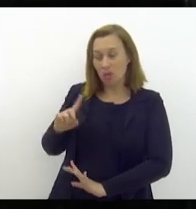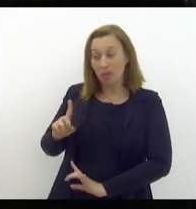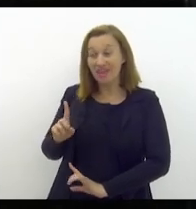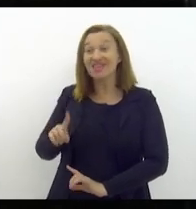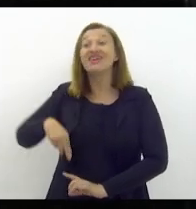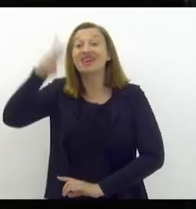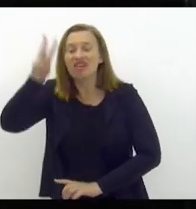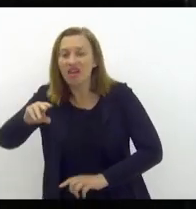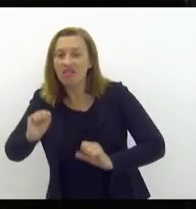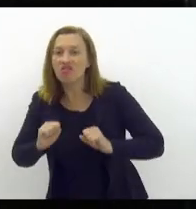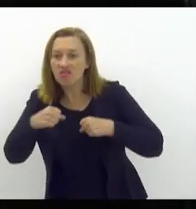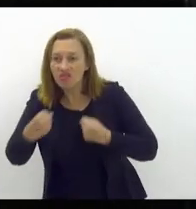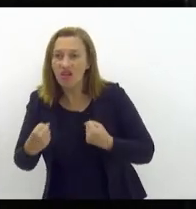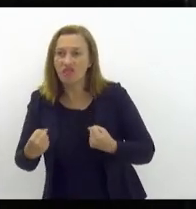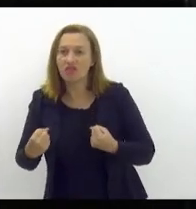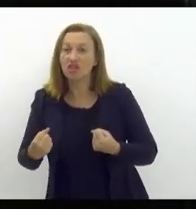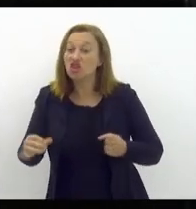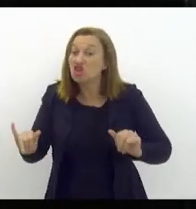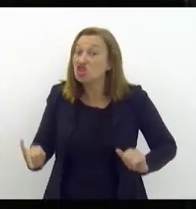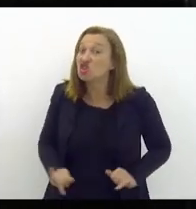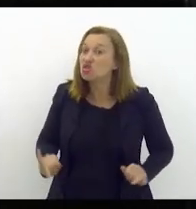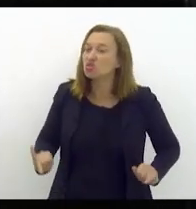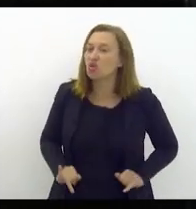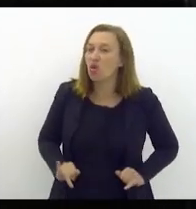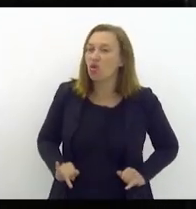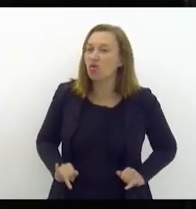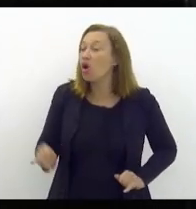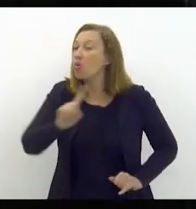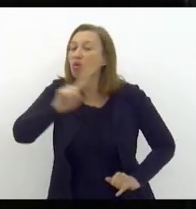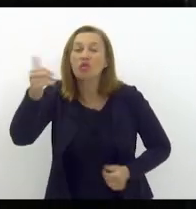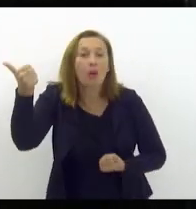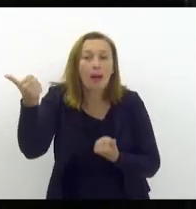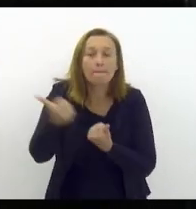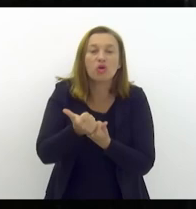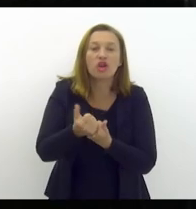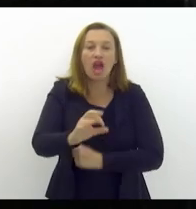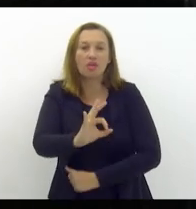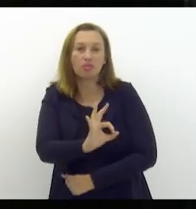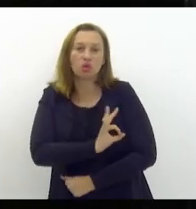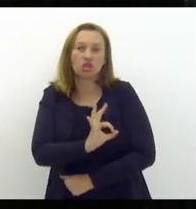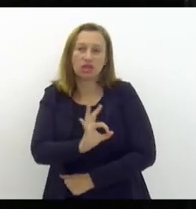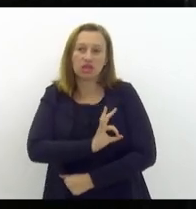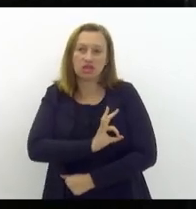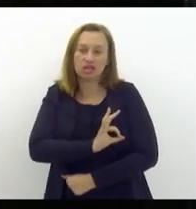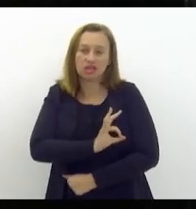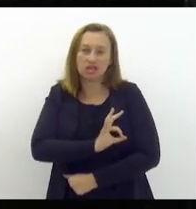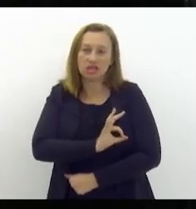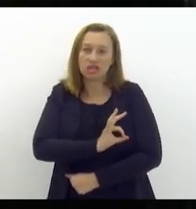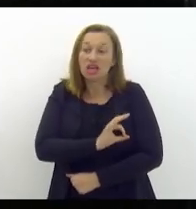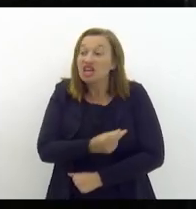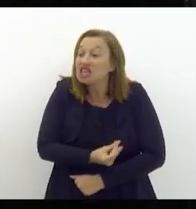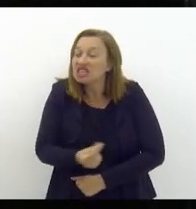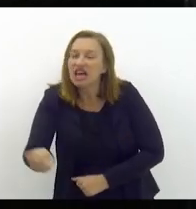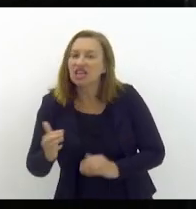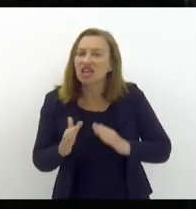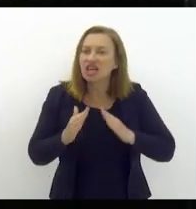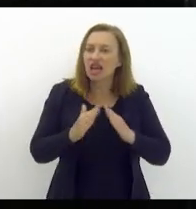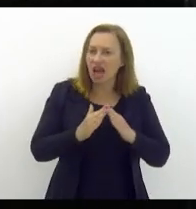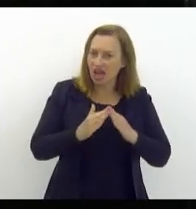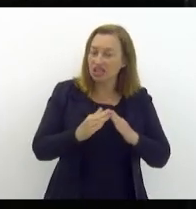defendem, que sofram por não apoiar esses homens e mulheres que saem de suas casas,